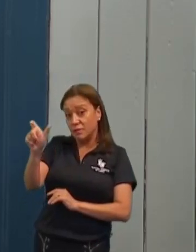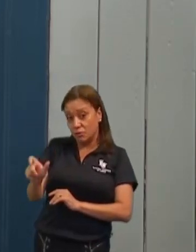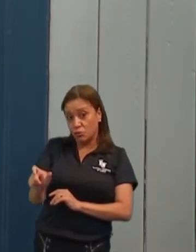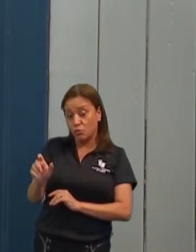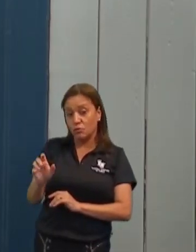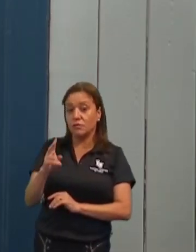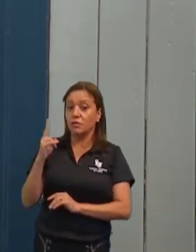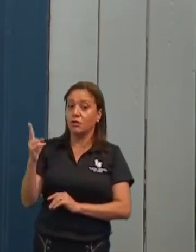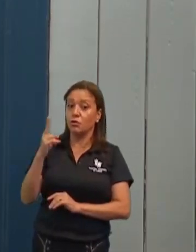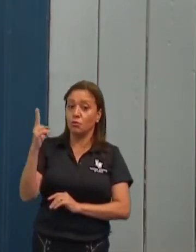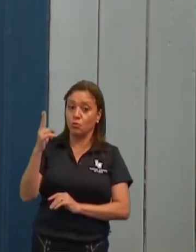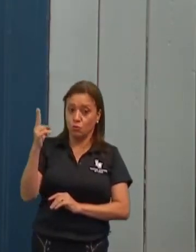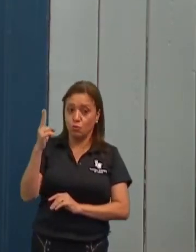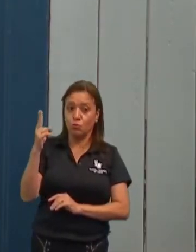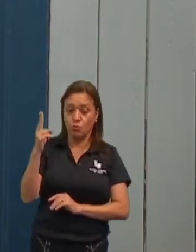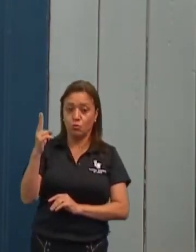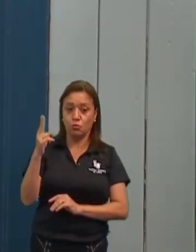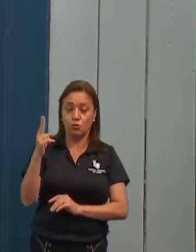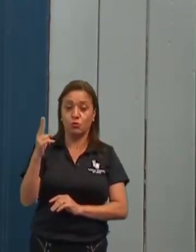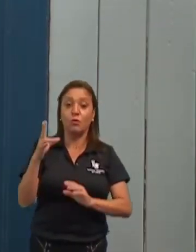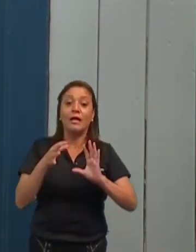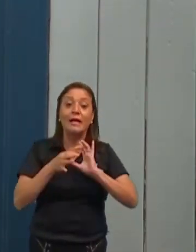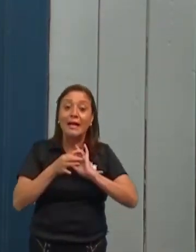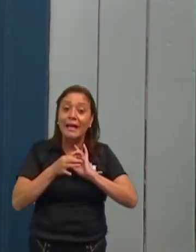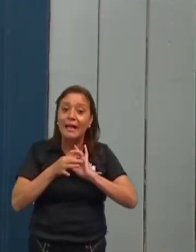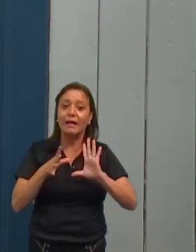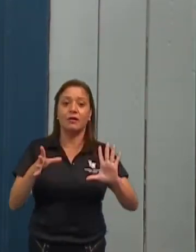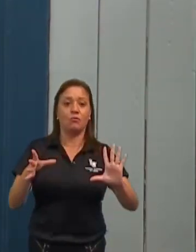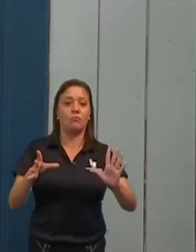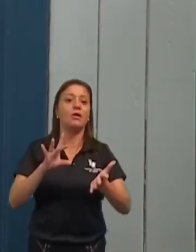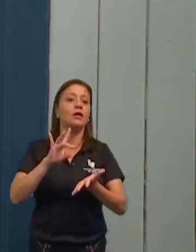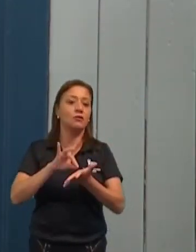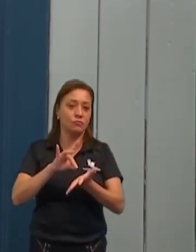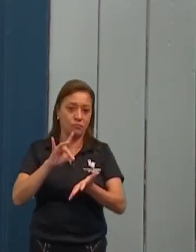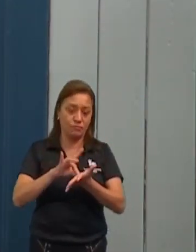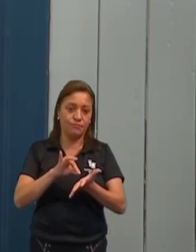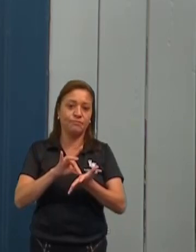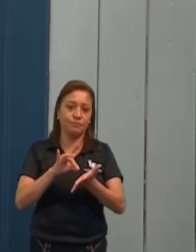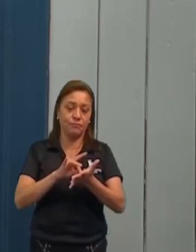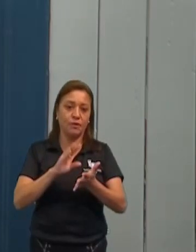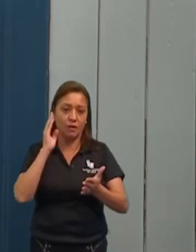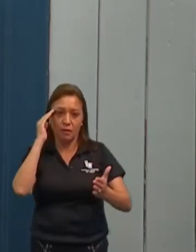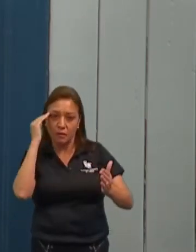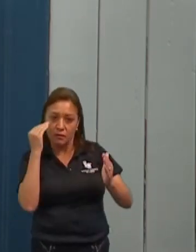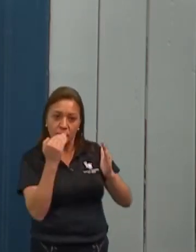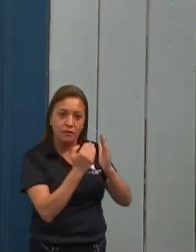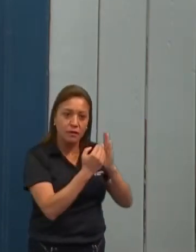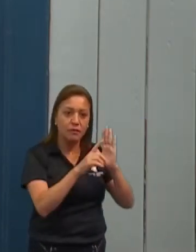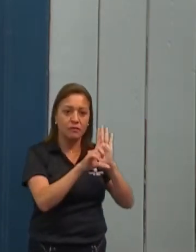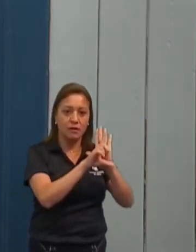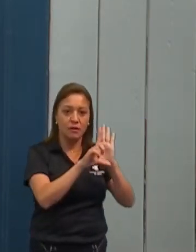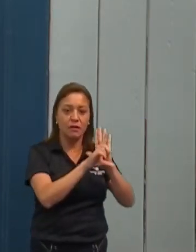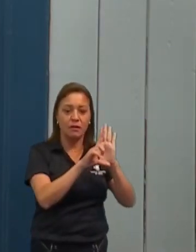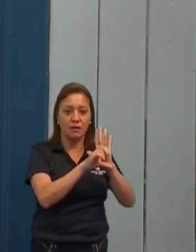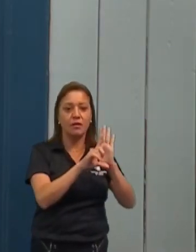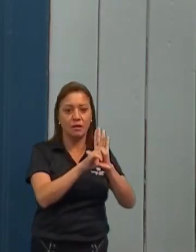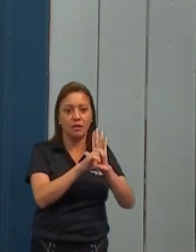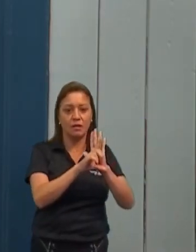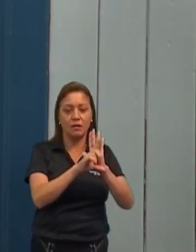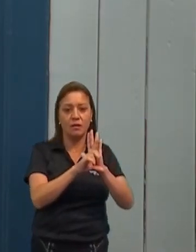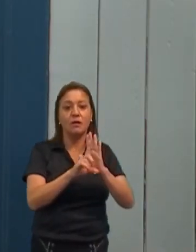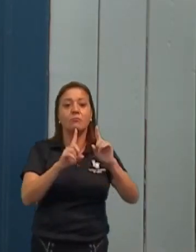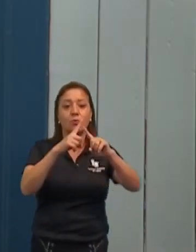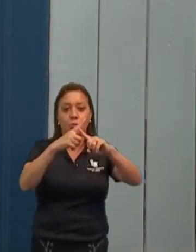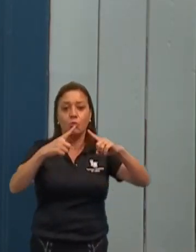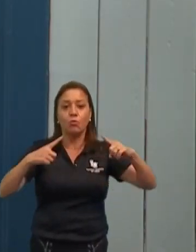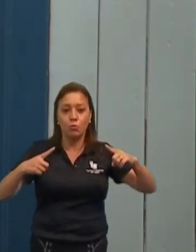das entidades de desporto legalmente constituídas, cujas atividades esportivas demandem